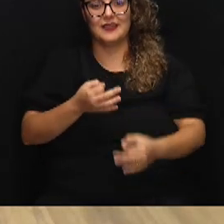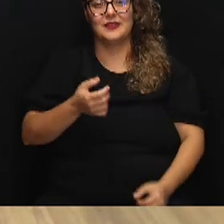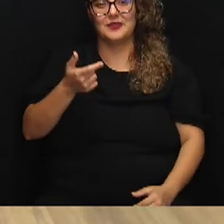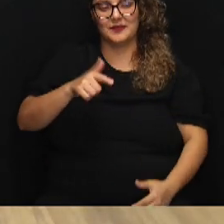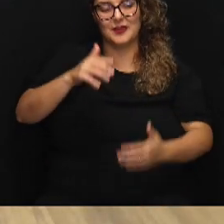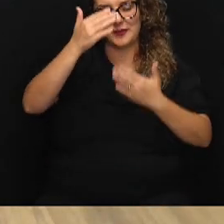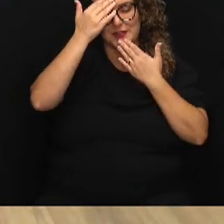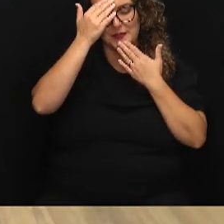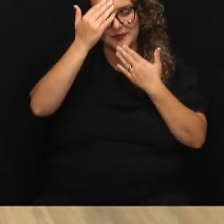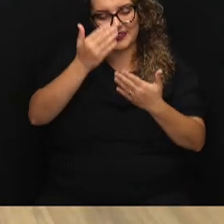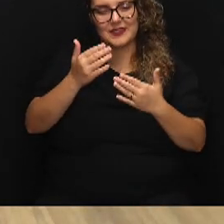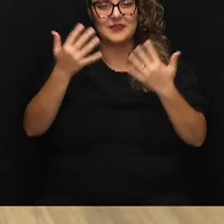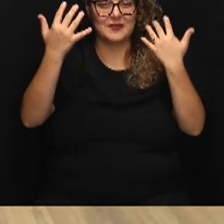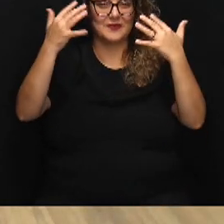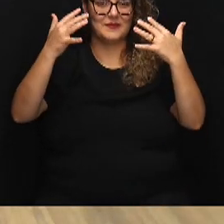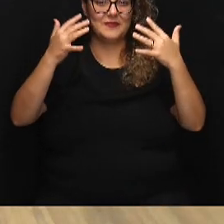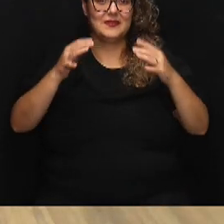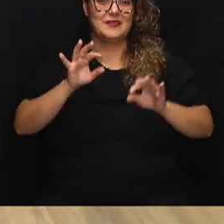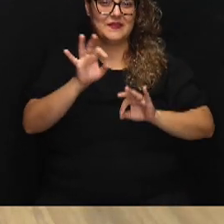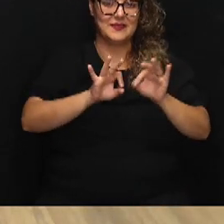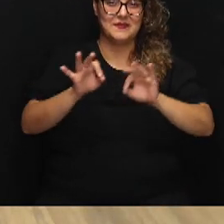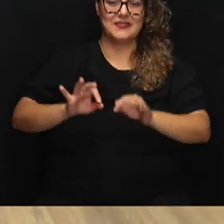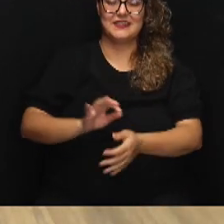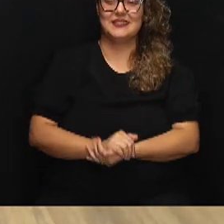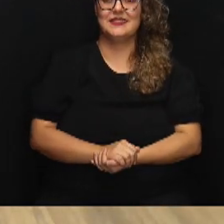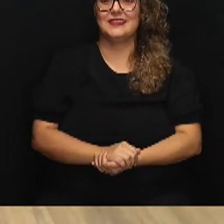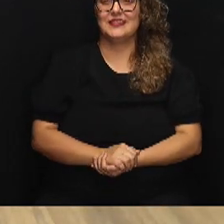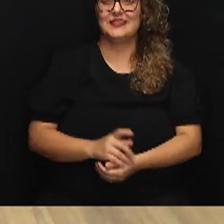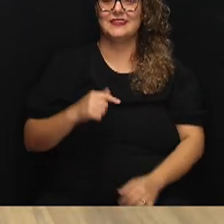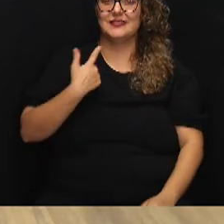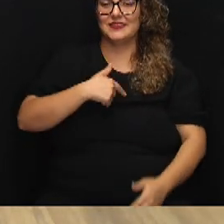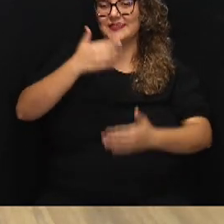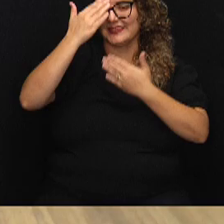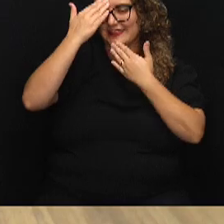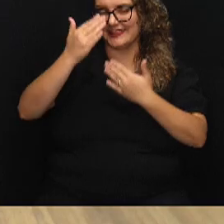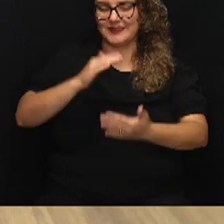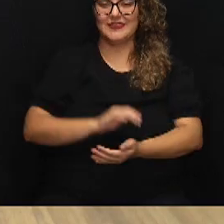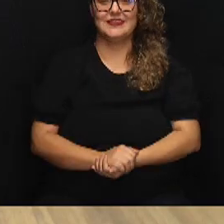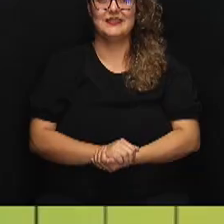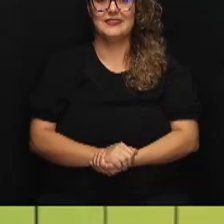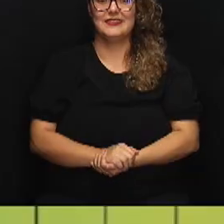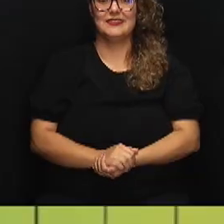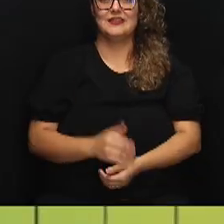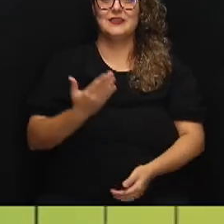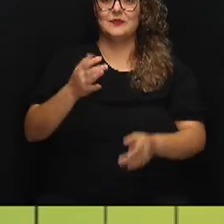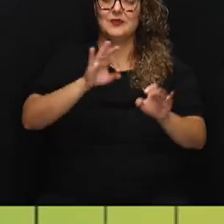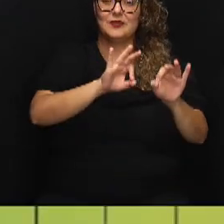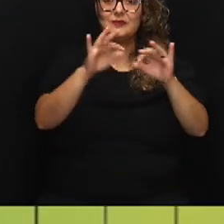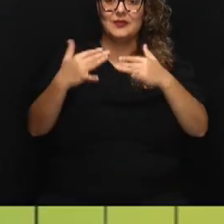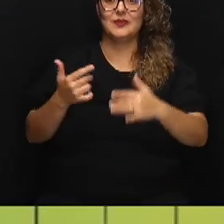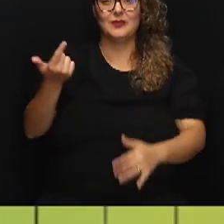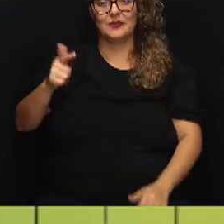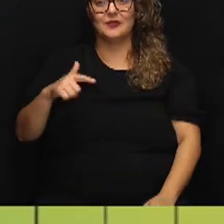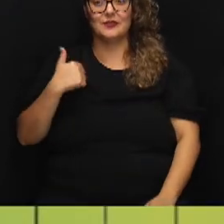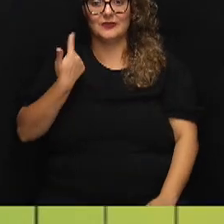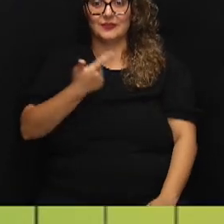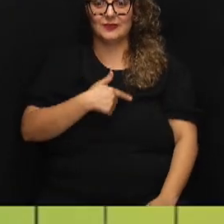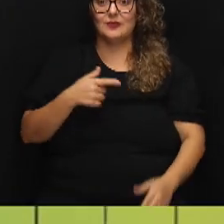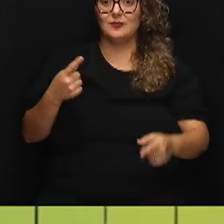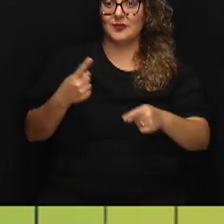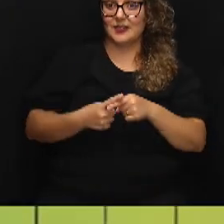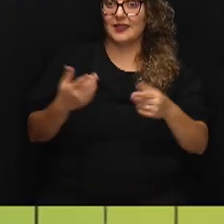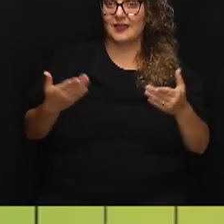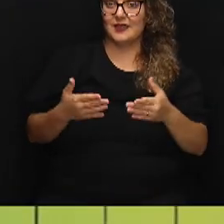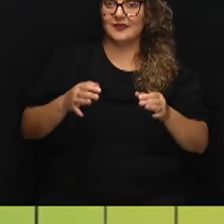muito obrigada e parabéns pelo projeto. Obrigado. E para você que nos assiste, continue com a gente, porque agora é